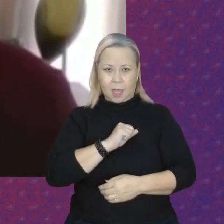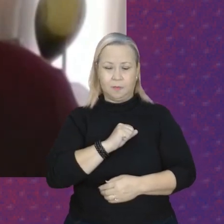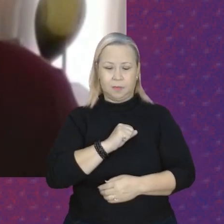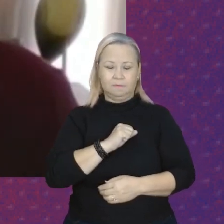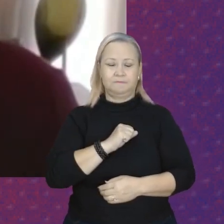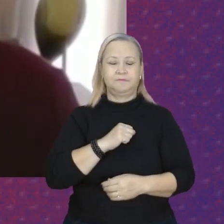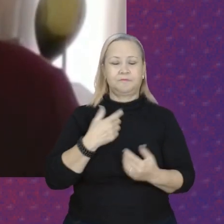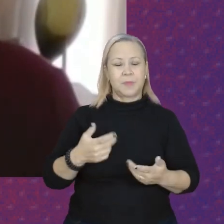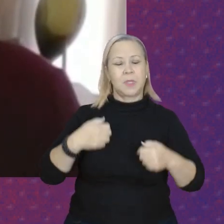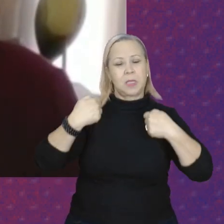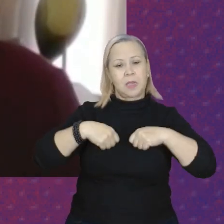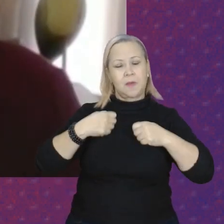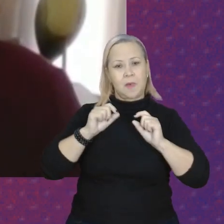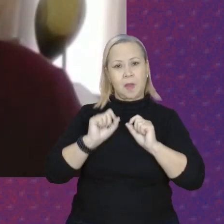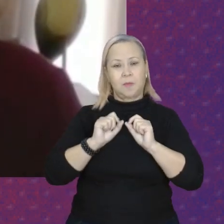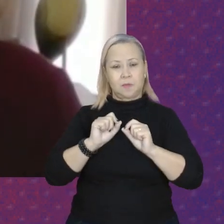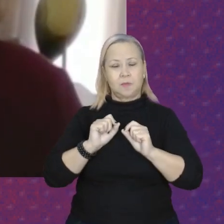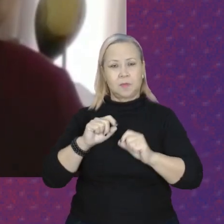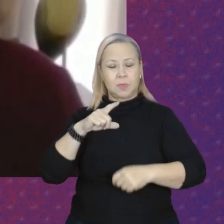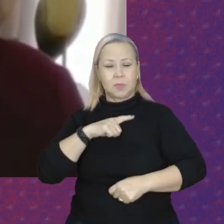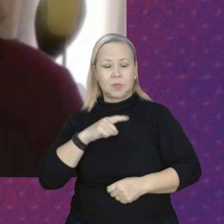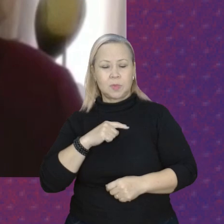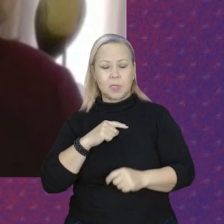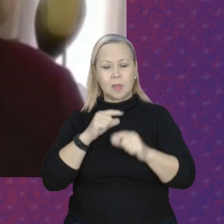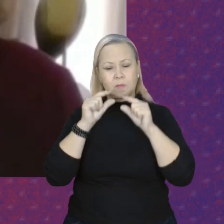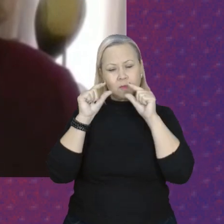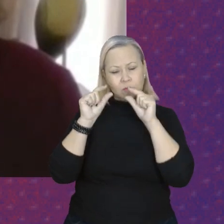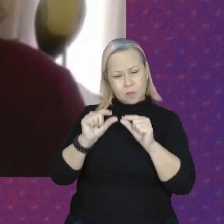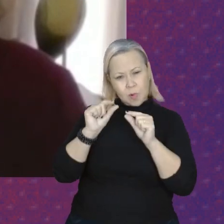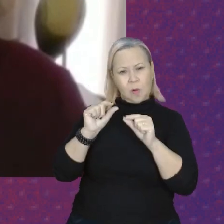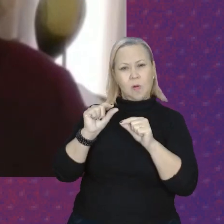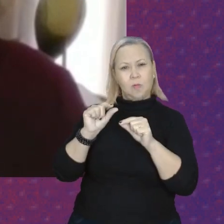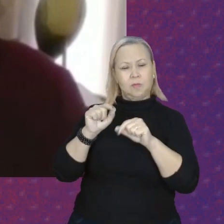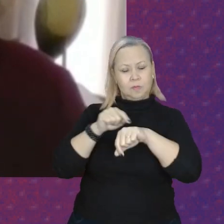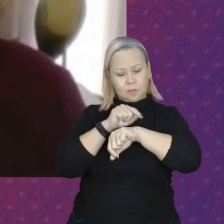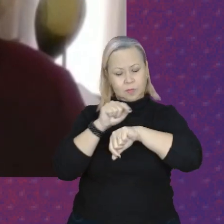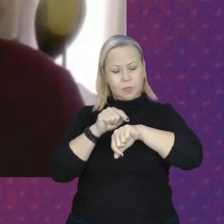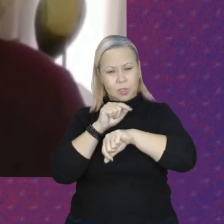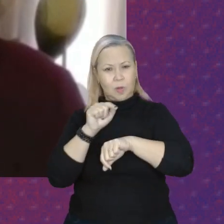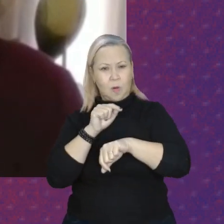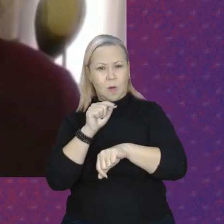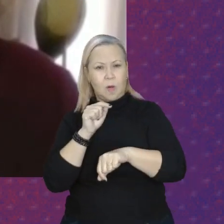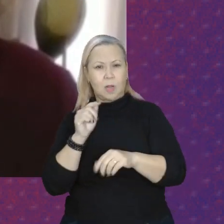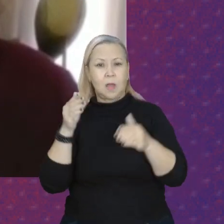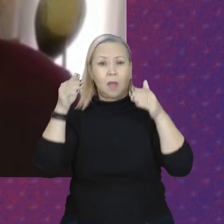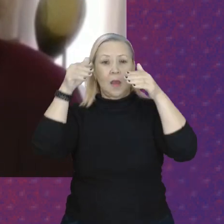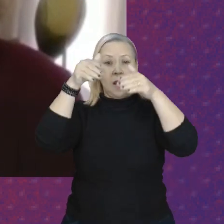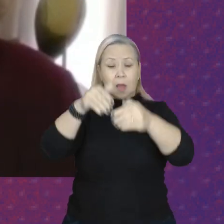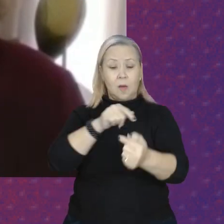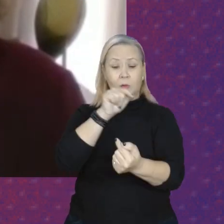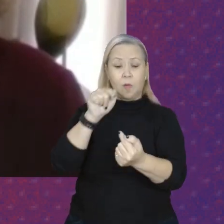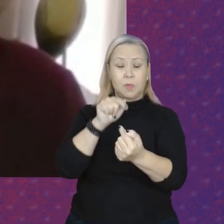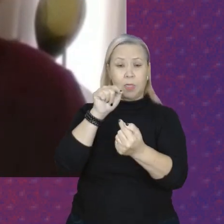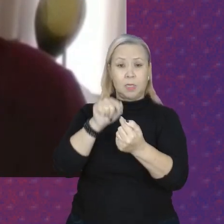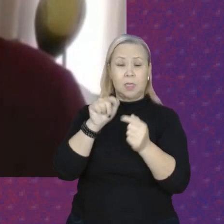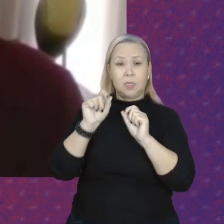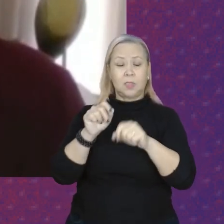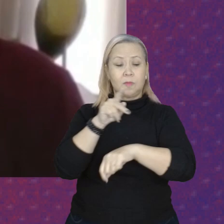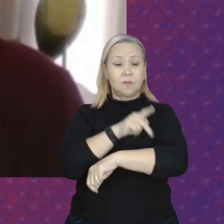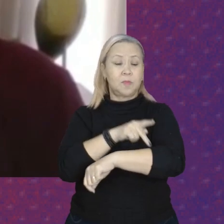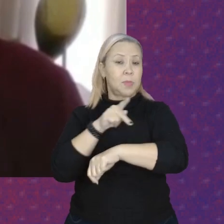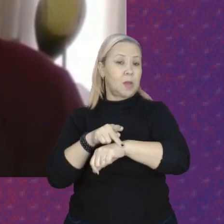ter uma parcela da carga horária destinada para o que a gente chama de atividades pedagógicas, que